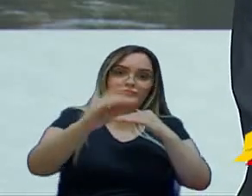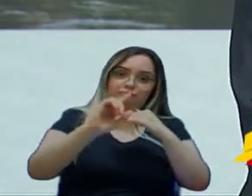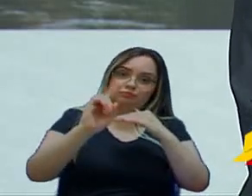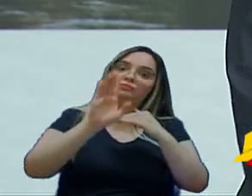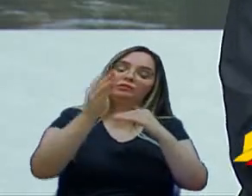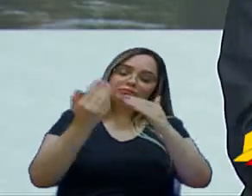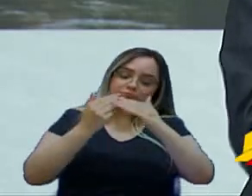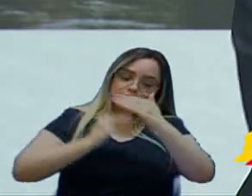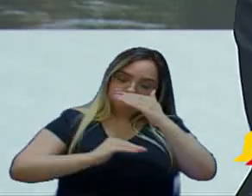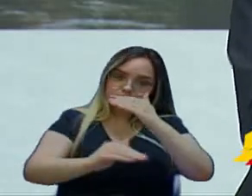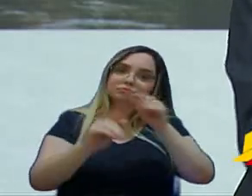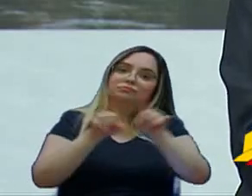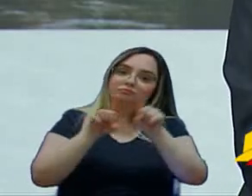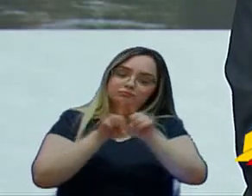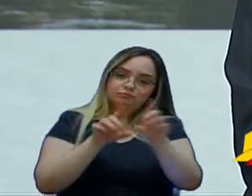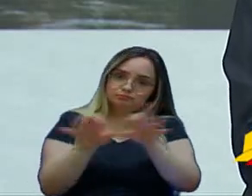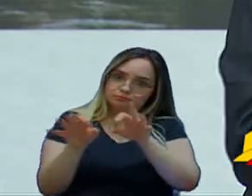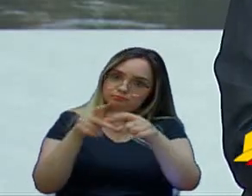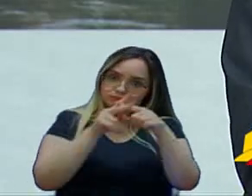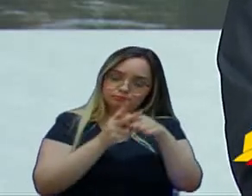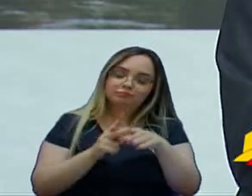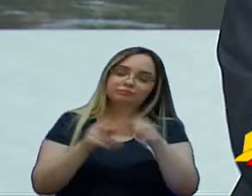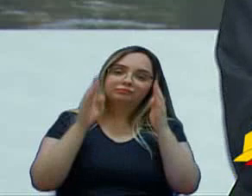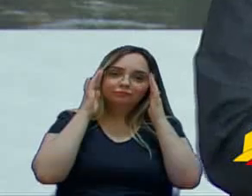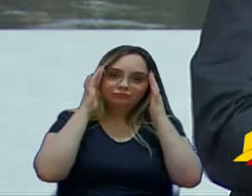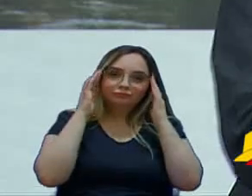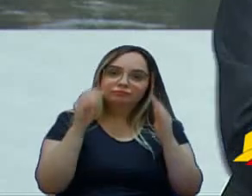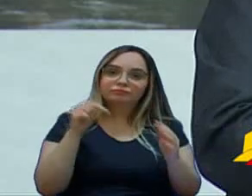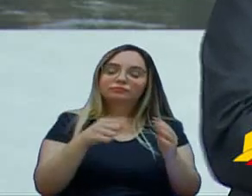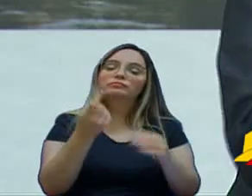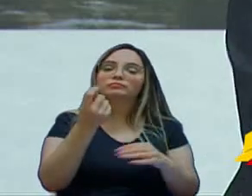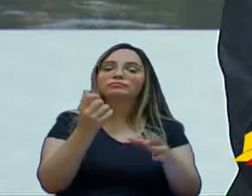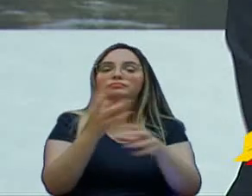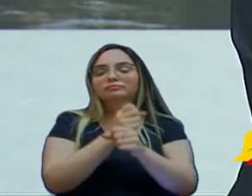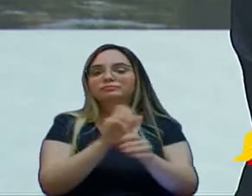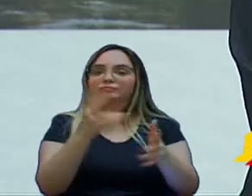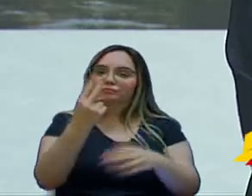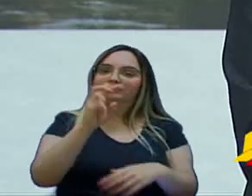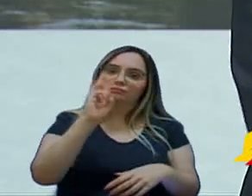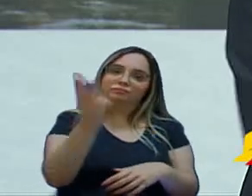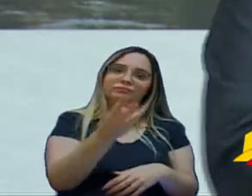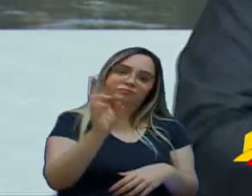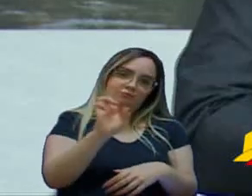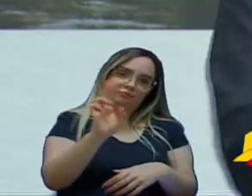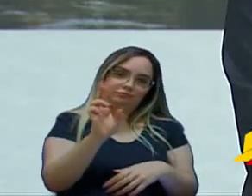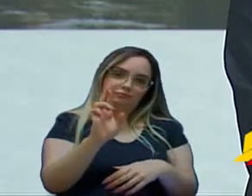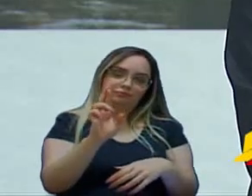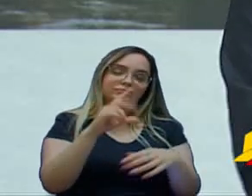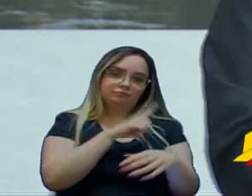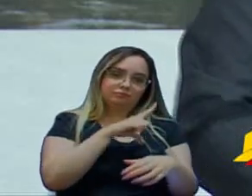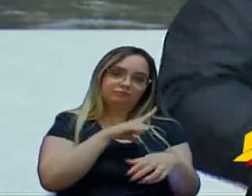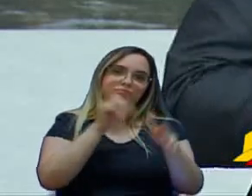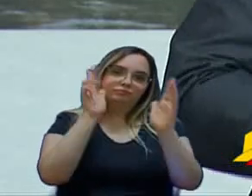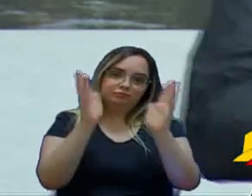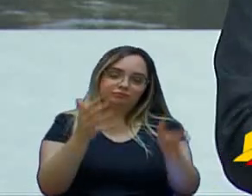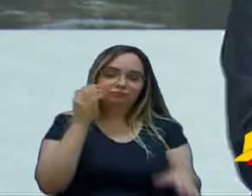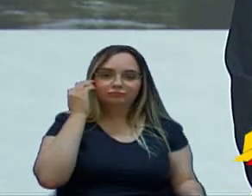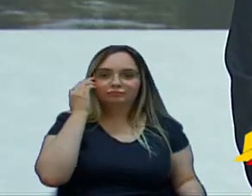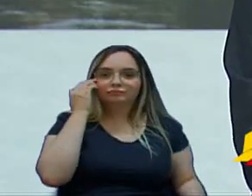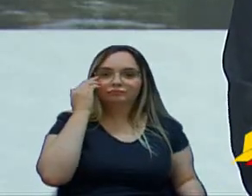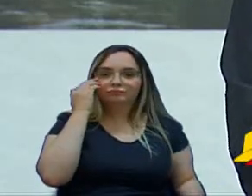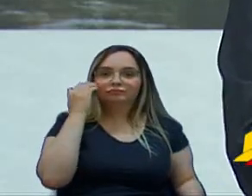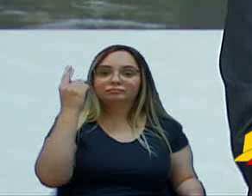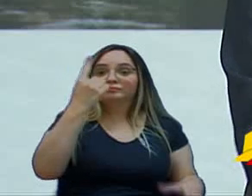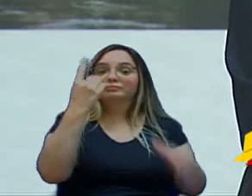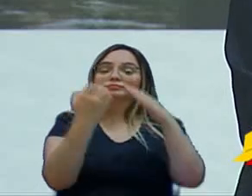de baixo, como a parte de cima, onde esse valor vai custar em torno de R$2 milhões. O processo ele já existe. A primeira